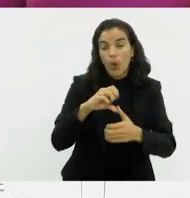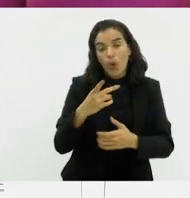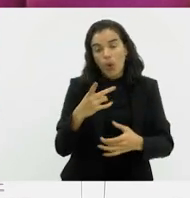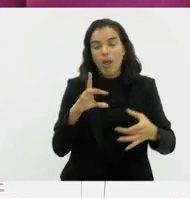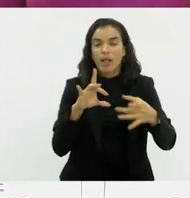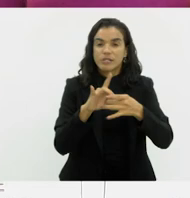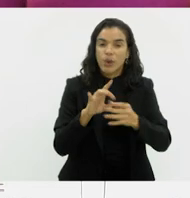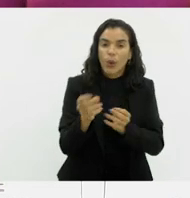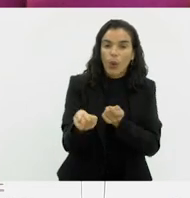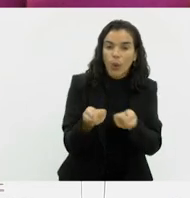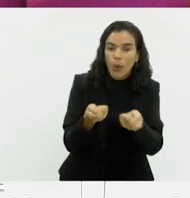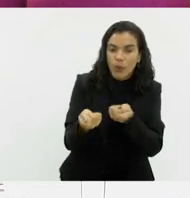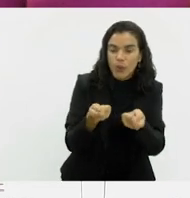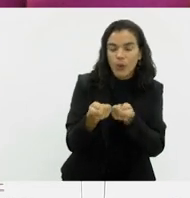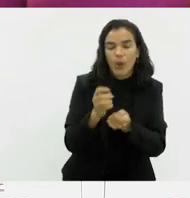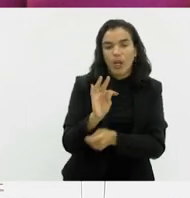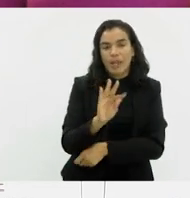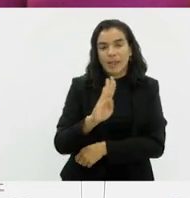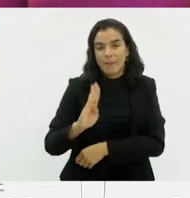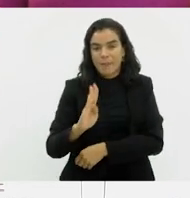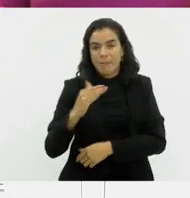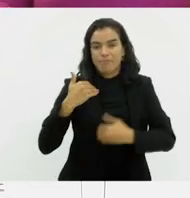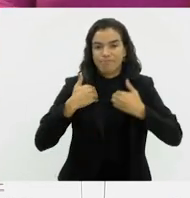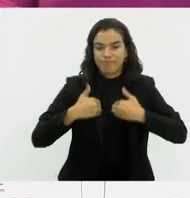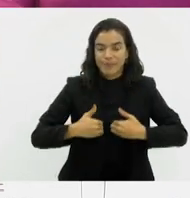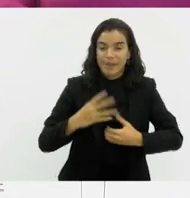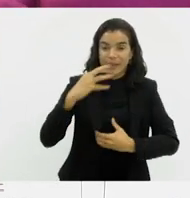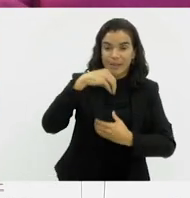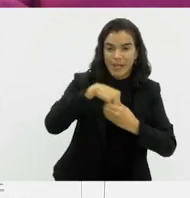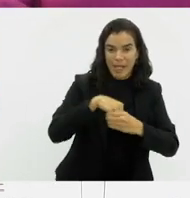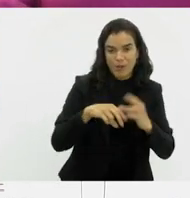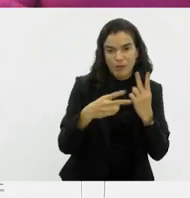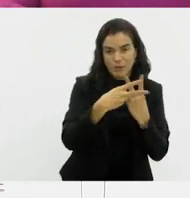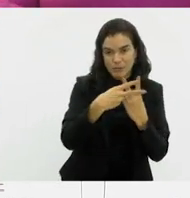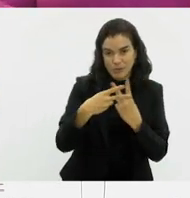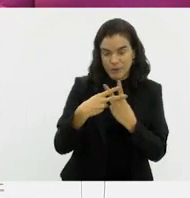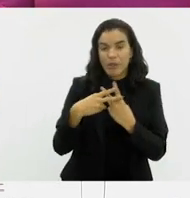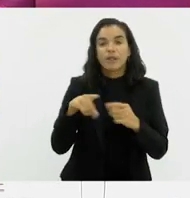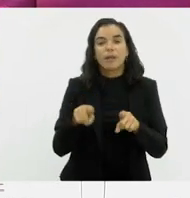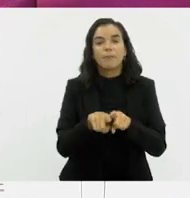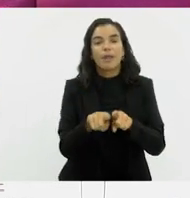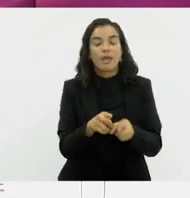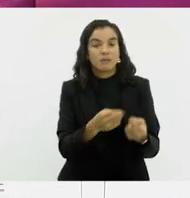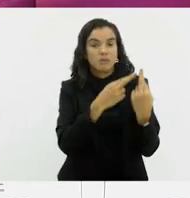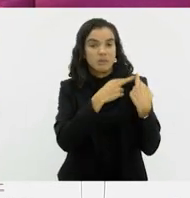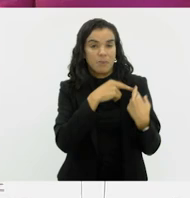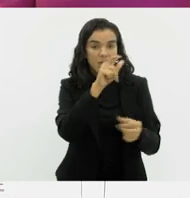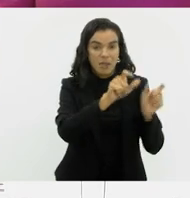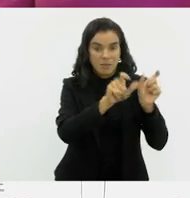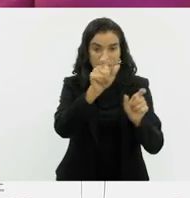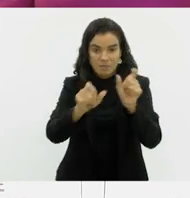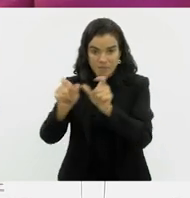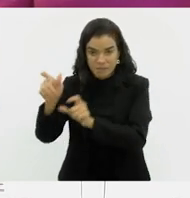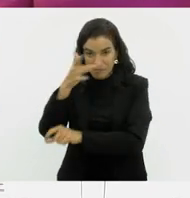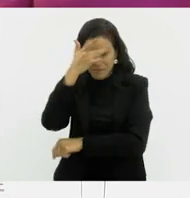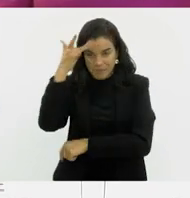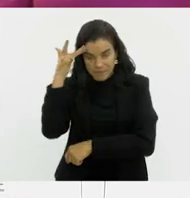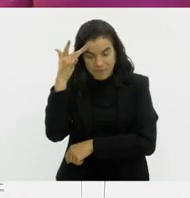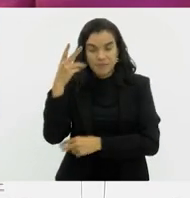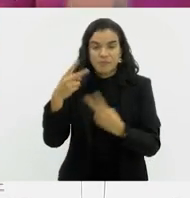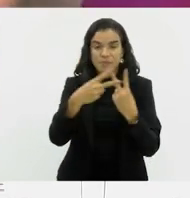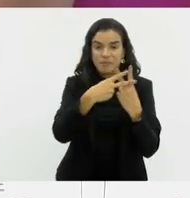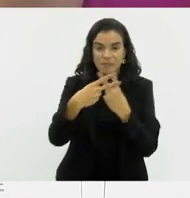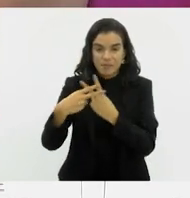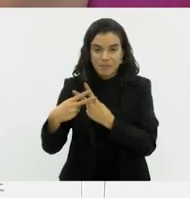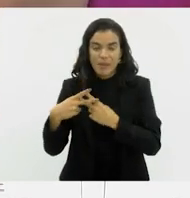Programa de Controle da Tuberculose, PCT, Administração Prisional e Custódia dos Internos, incluindo os componentes de